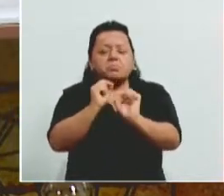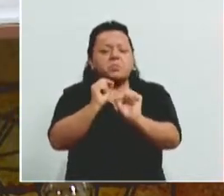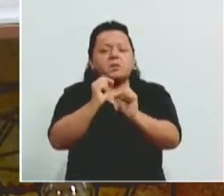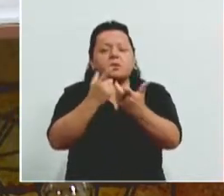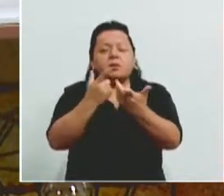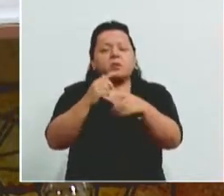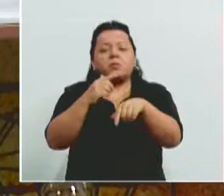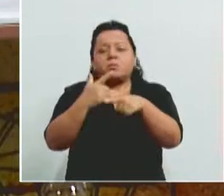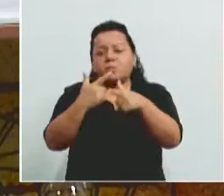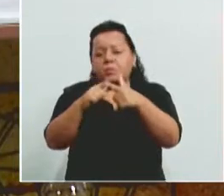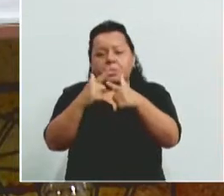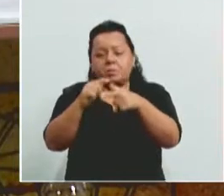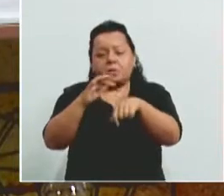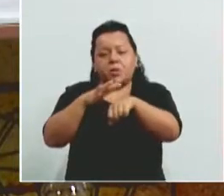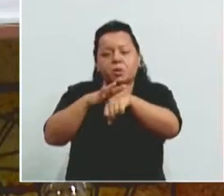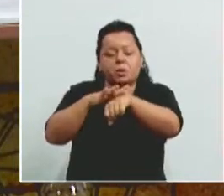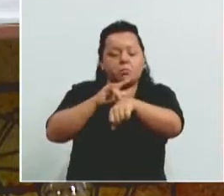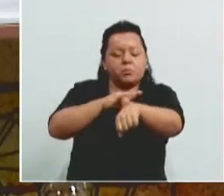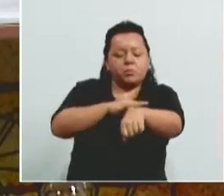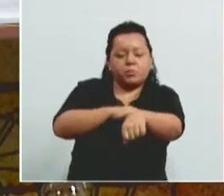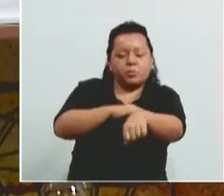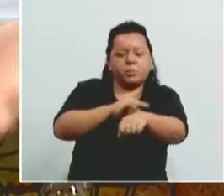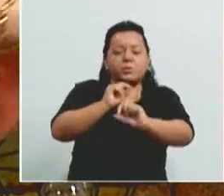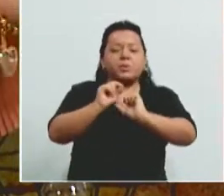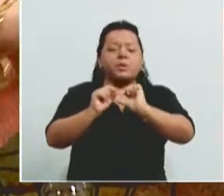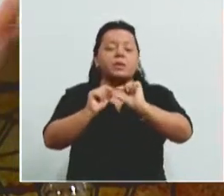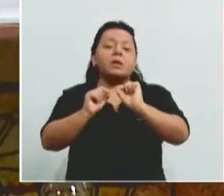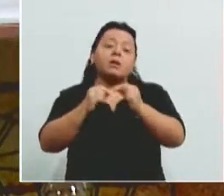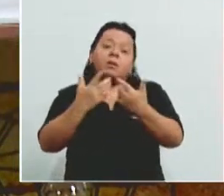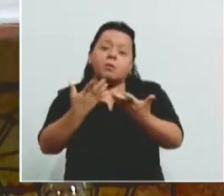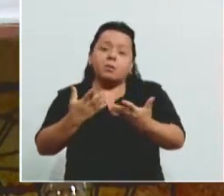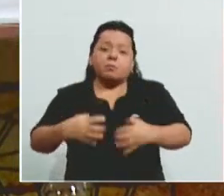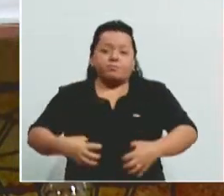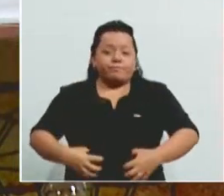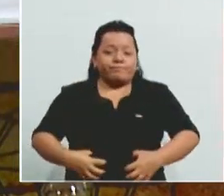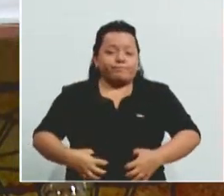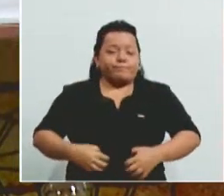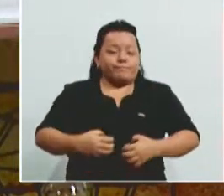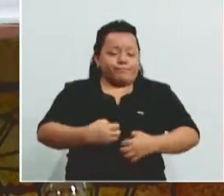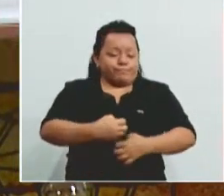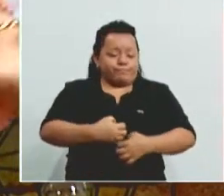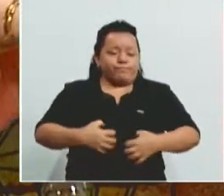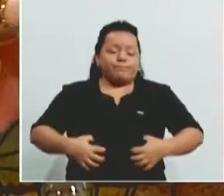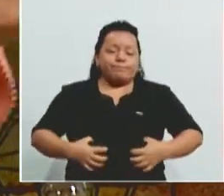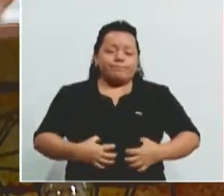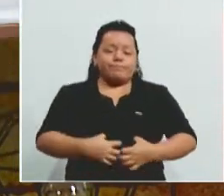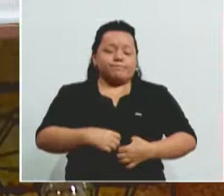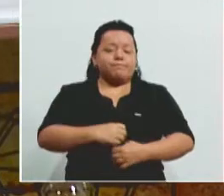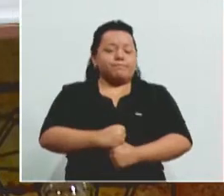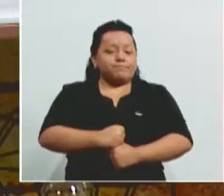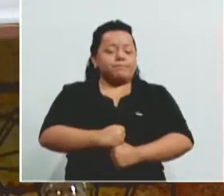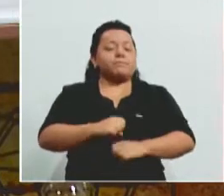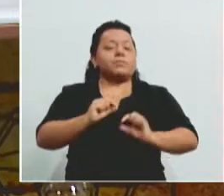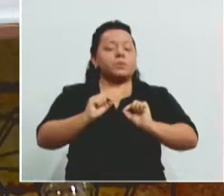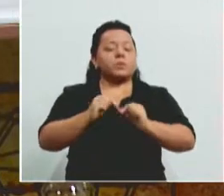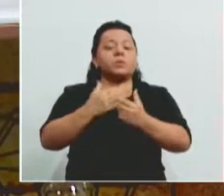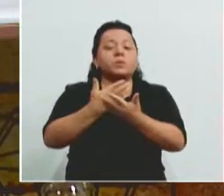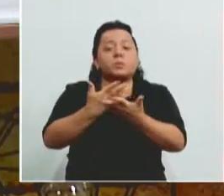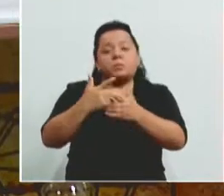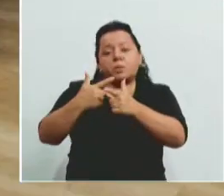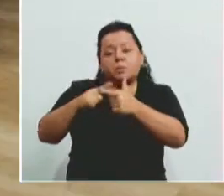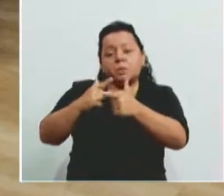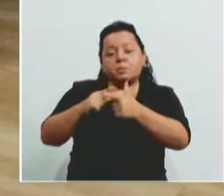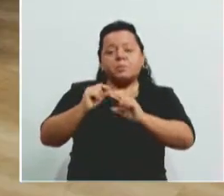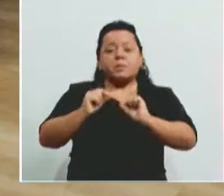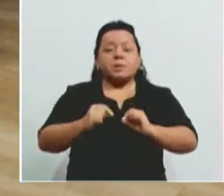diagnósticos, que também pode confundir com síndrome do intestino irritável, então alguns problemas intestinais. E às vezes